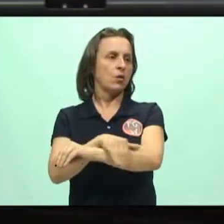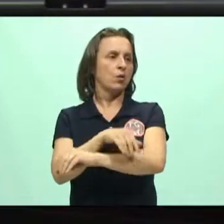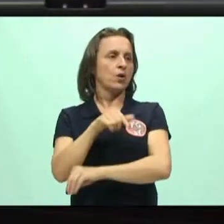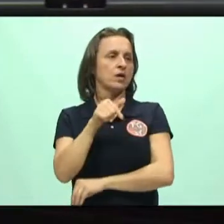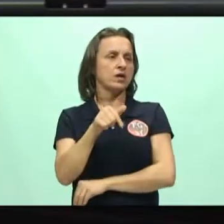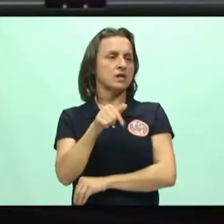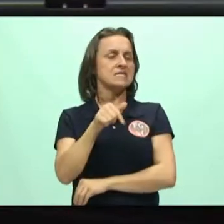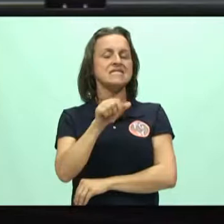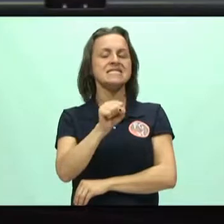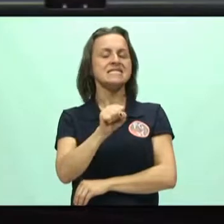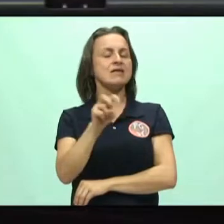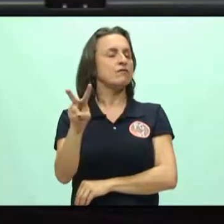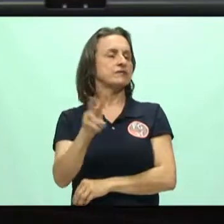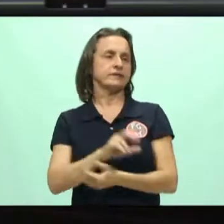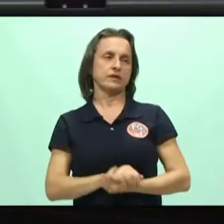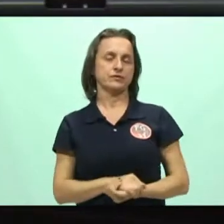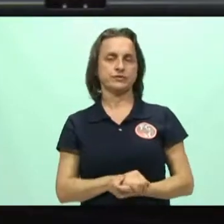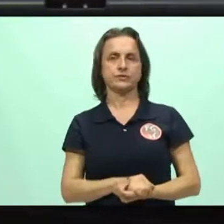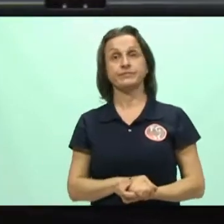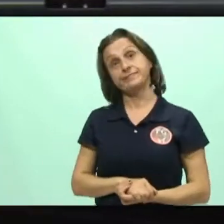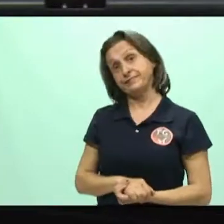andar lá na Rua São Vicente